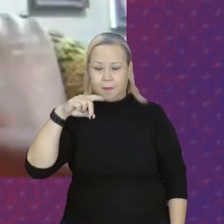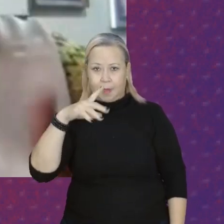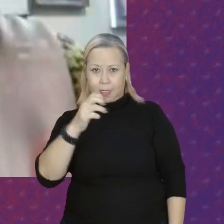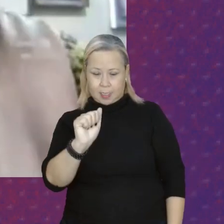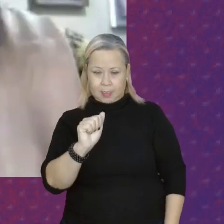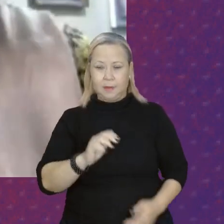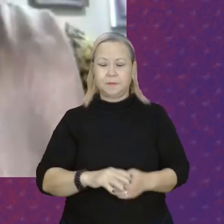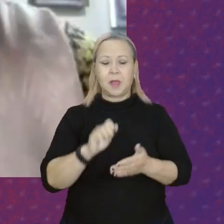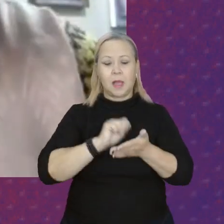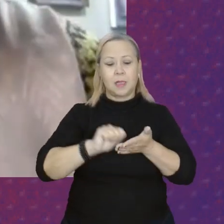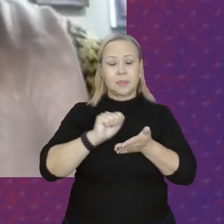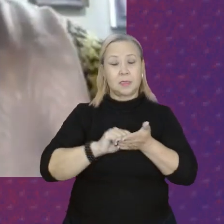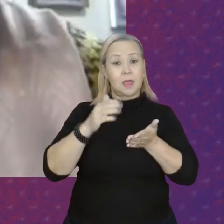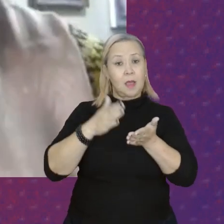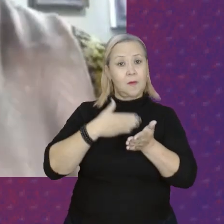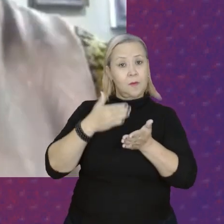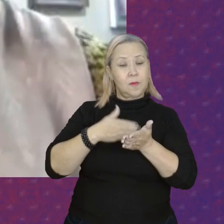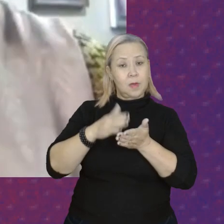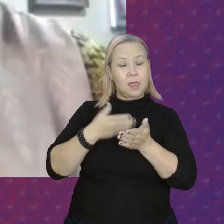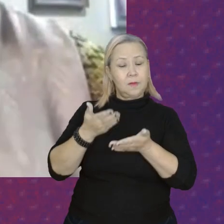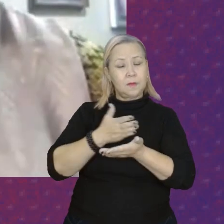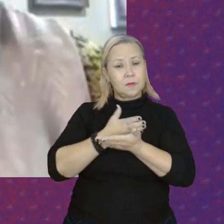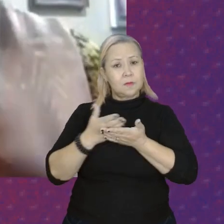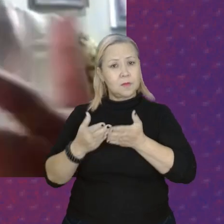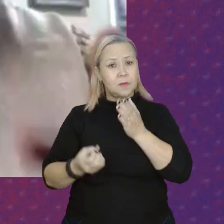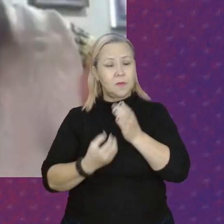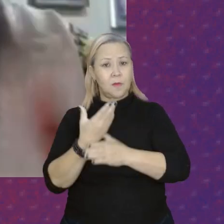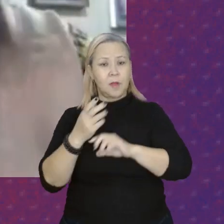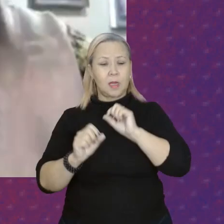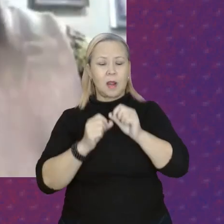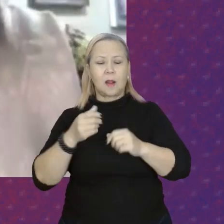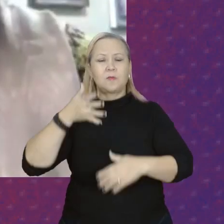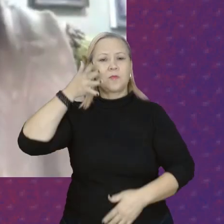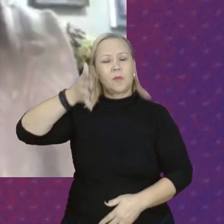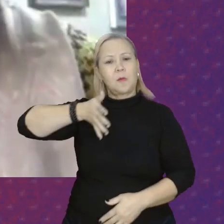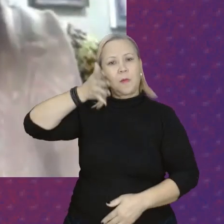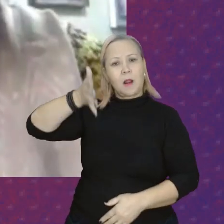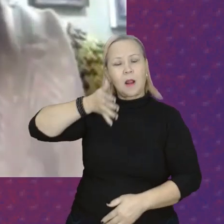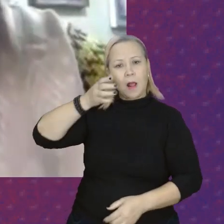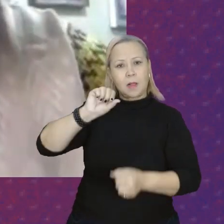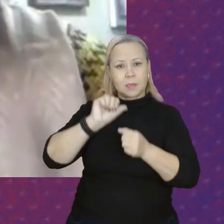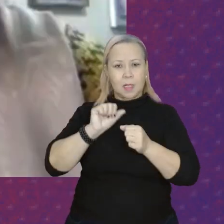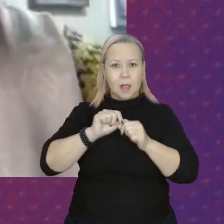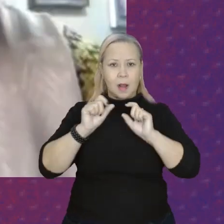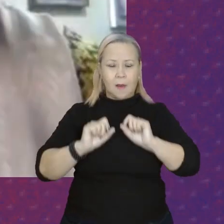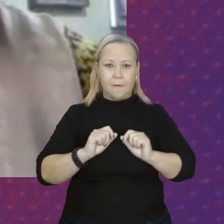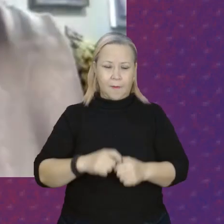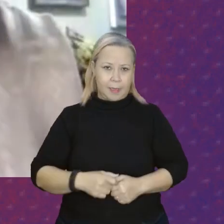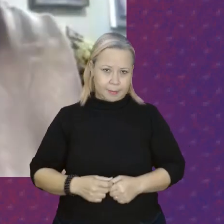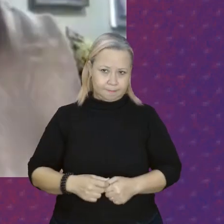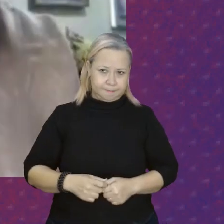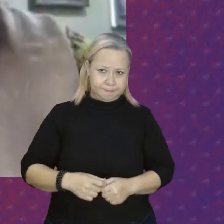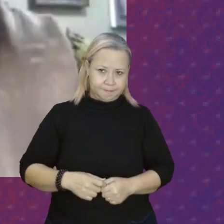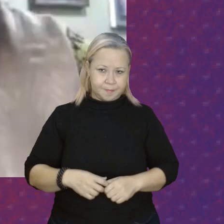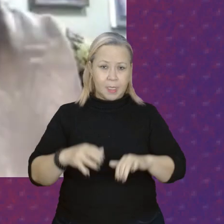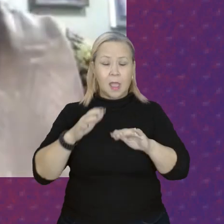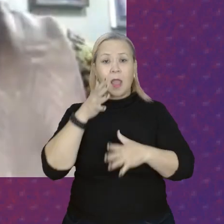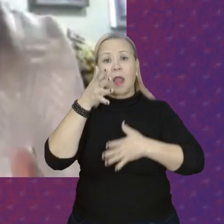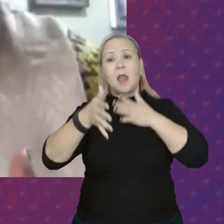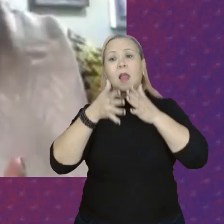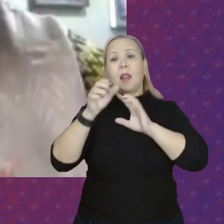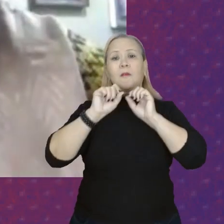escreve um livro que, na verdade, nasceu de uma palestra que ela fez no TED, em que ela fala